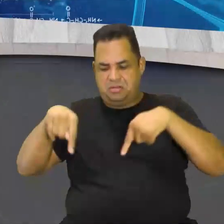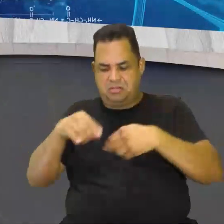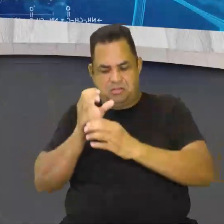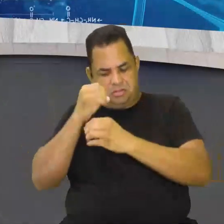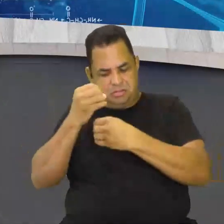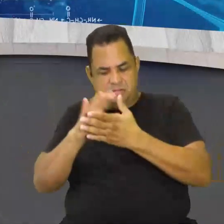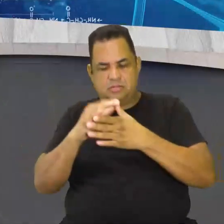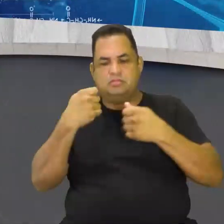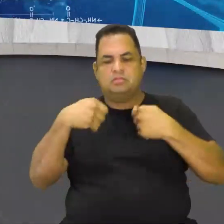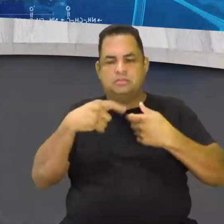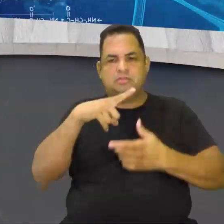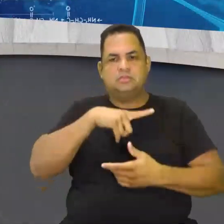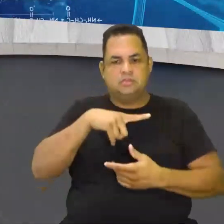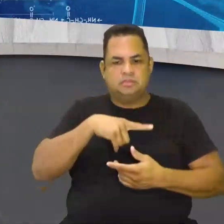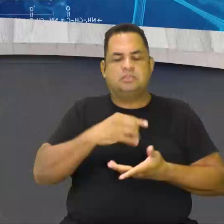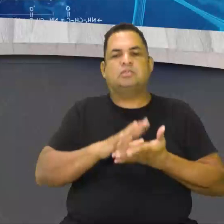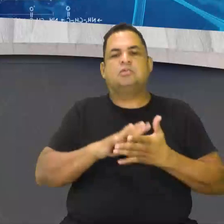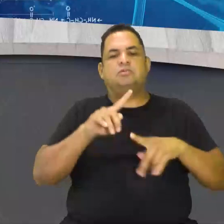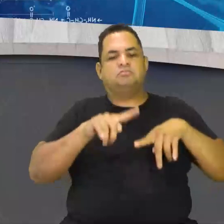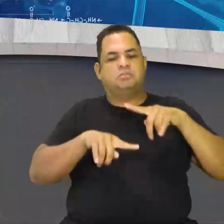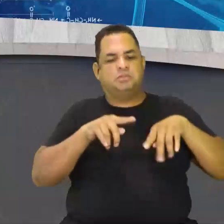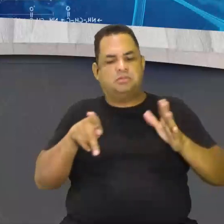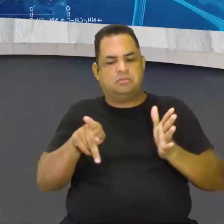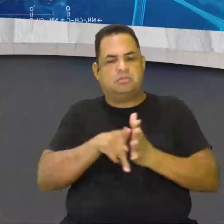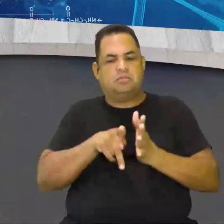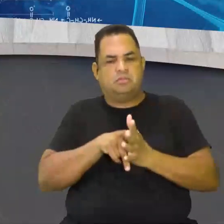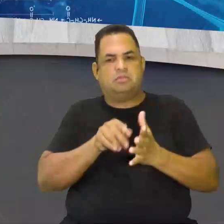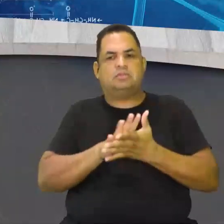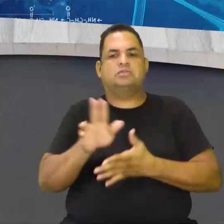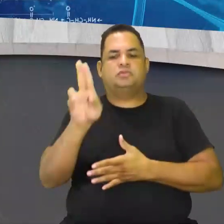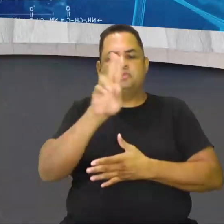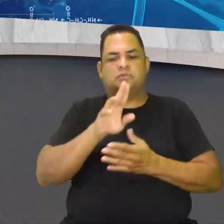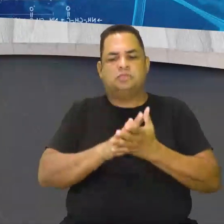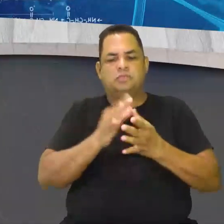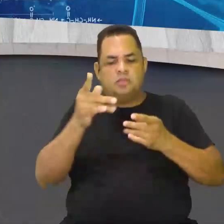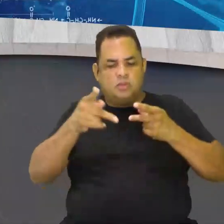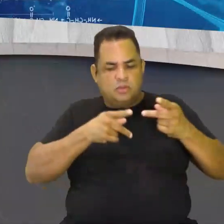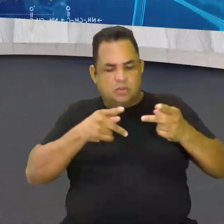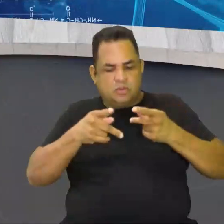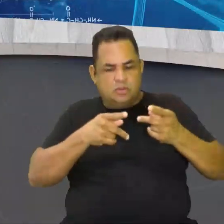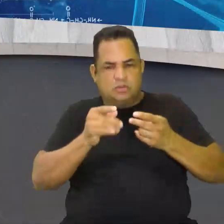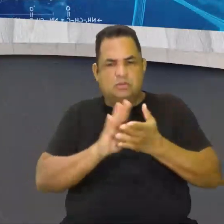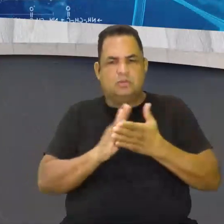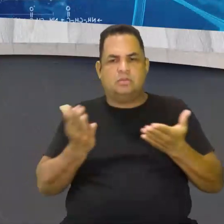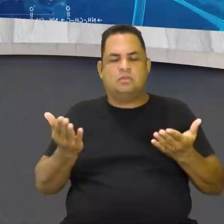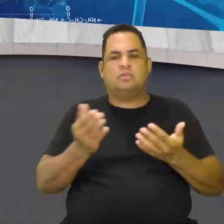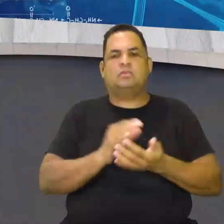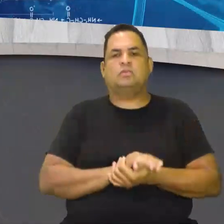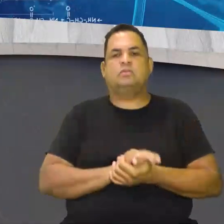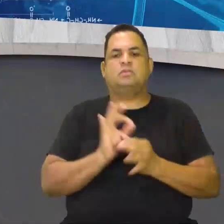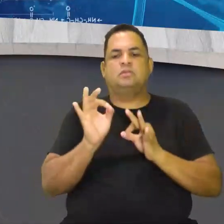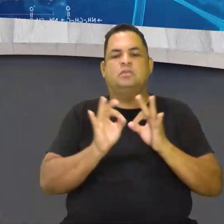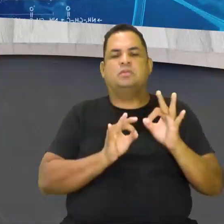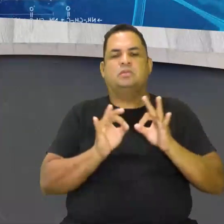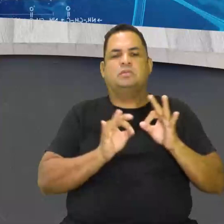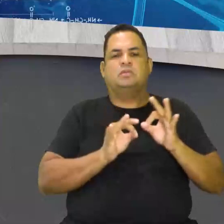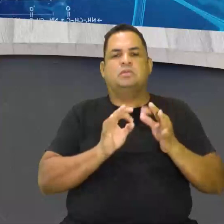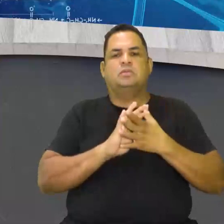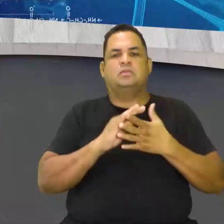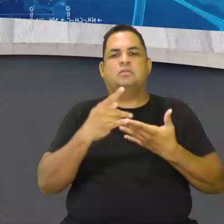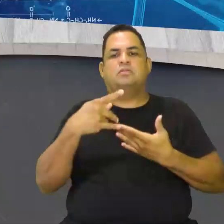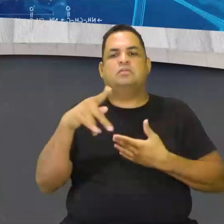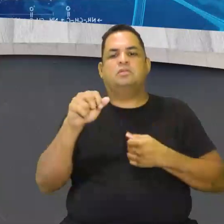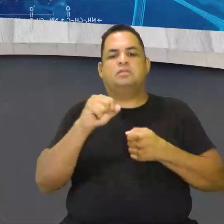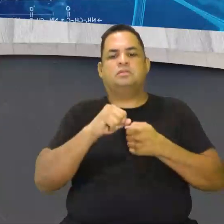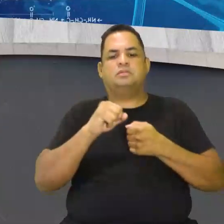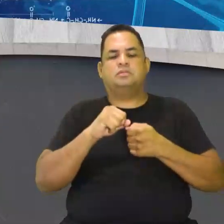um instrumental, primeiramente, planejado, bem elaborado, instalado para que esse